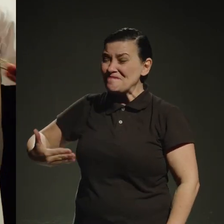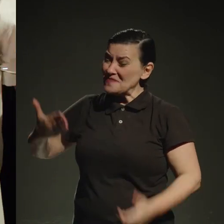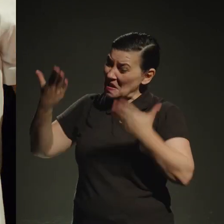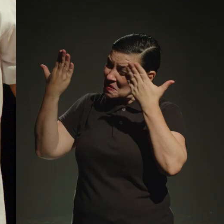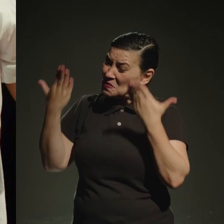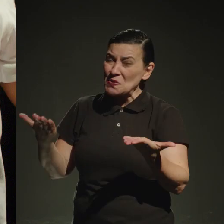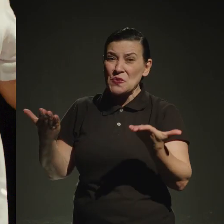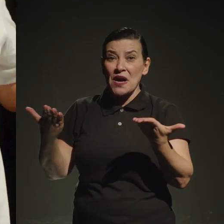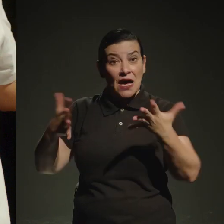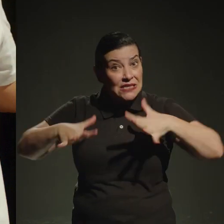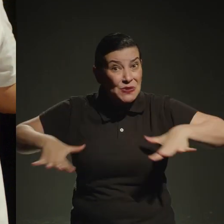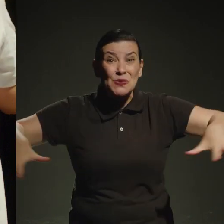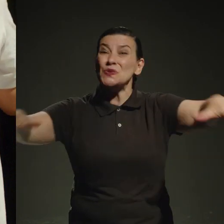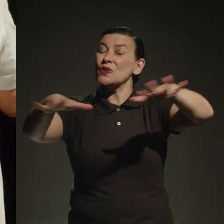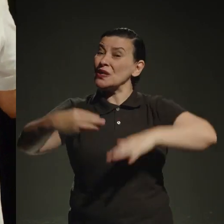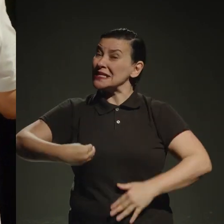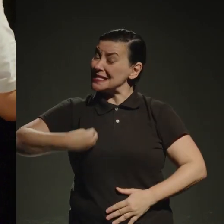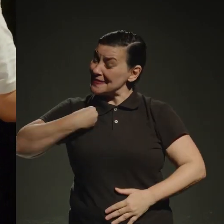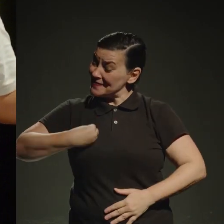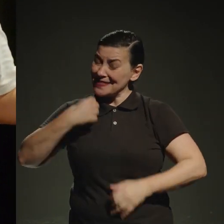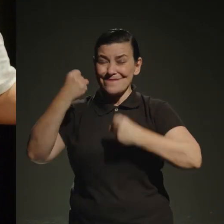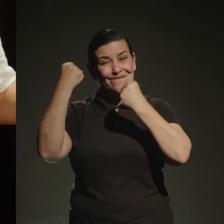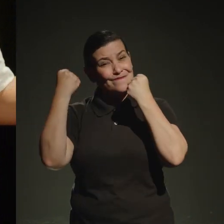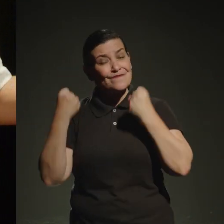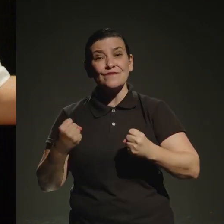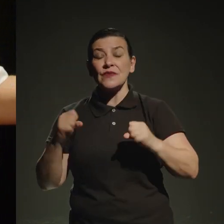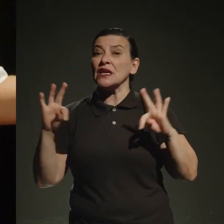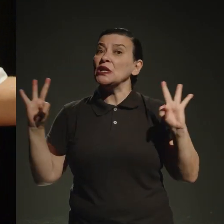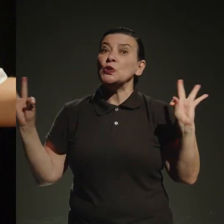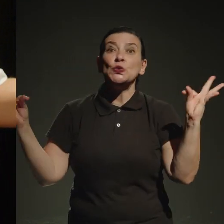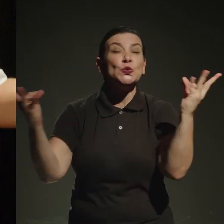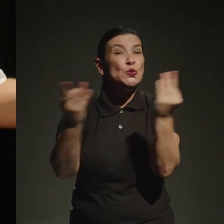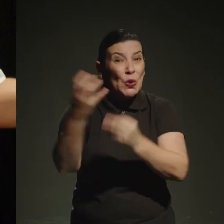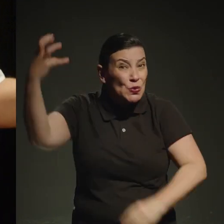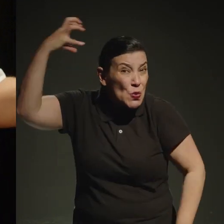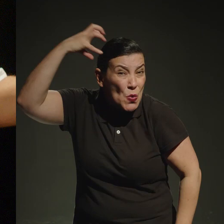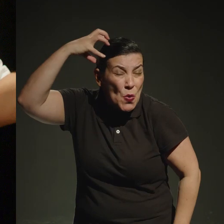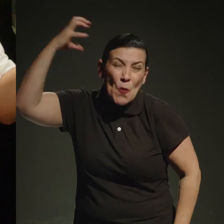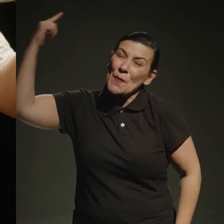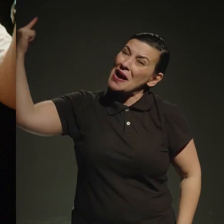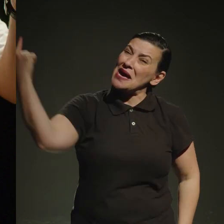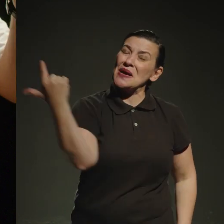Somos todos inocentes nesta barca da medusa a navegar insânias.